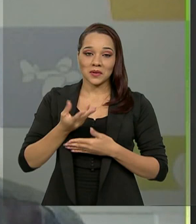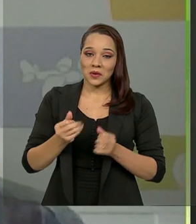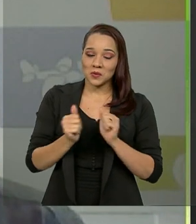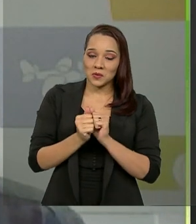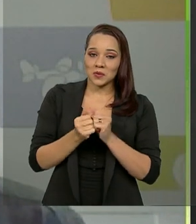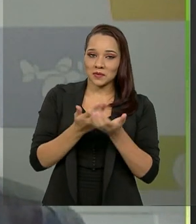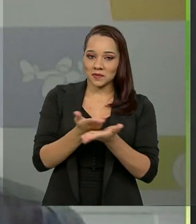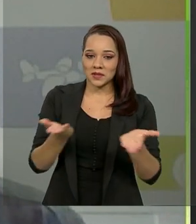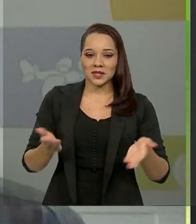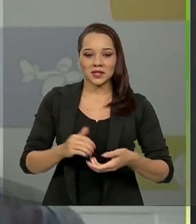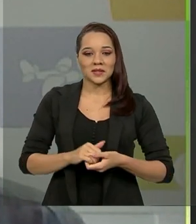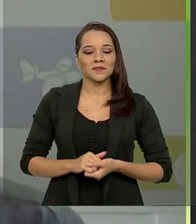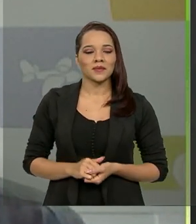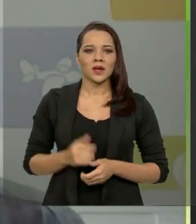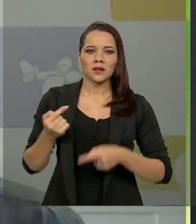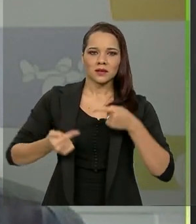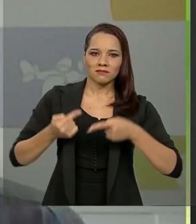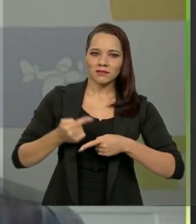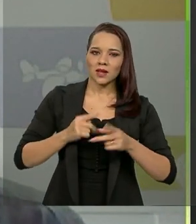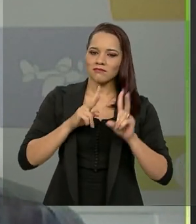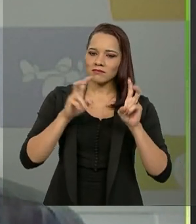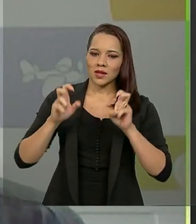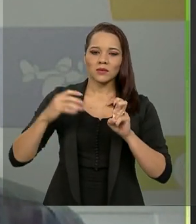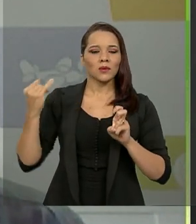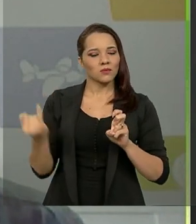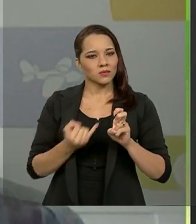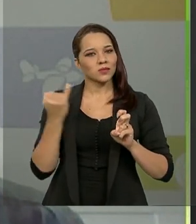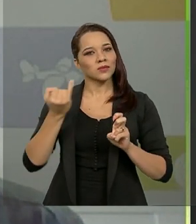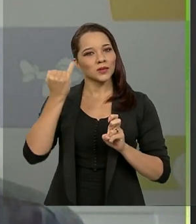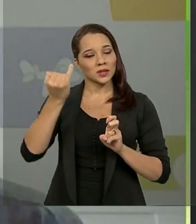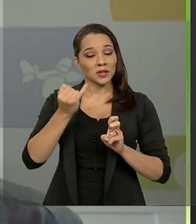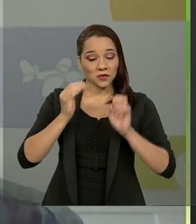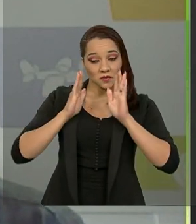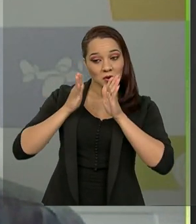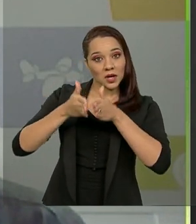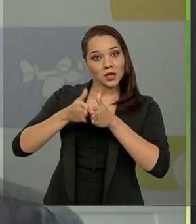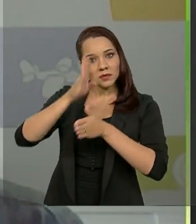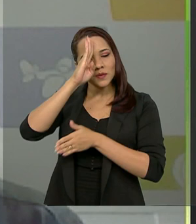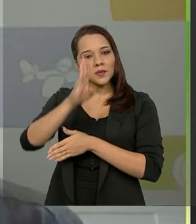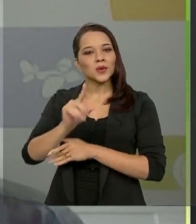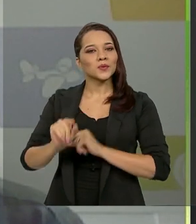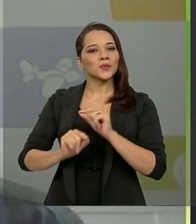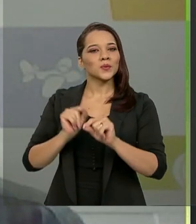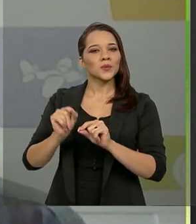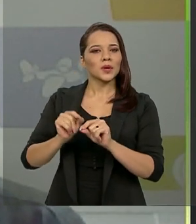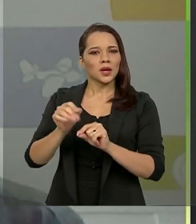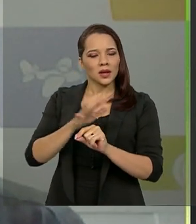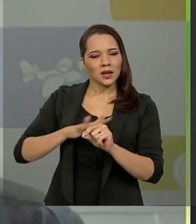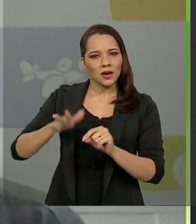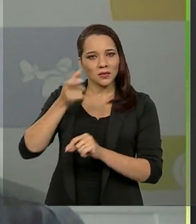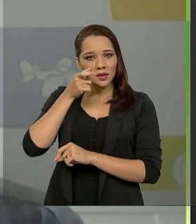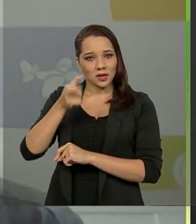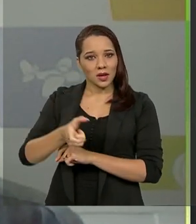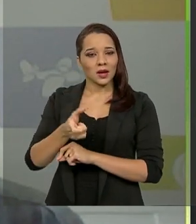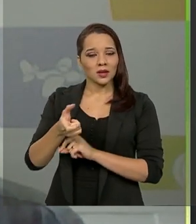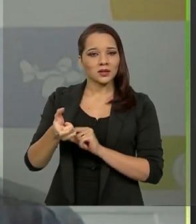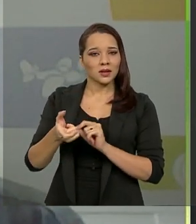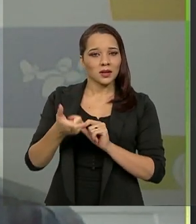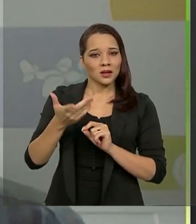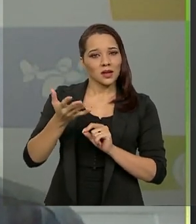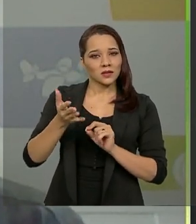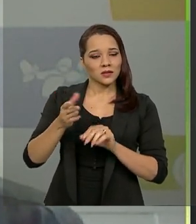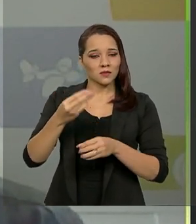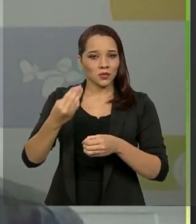vocês, debatendo um tema tão importante e focando especialmente no interesse, nas preocupações